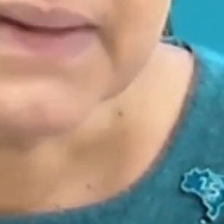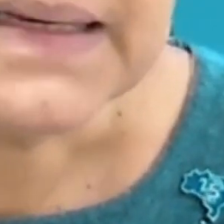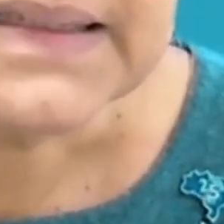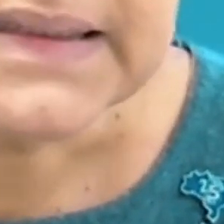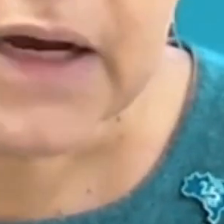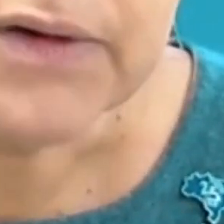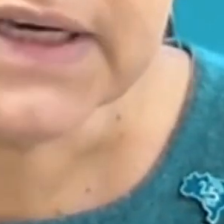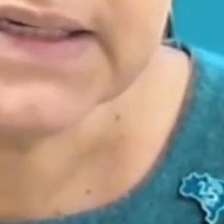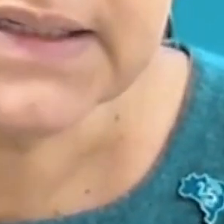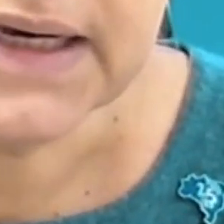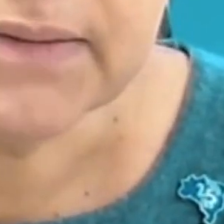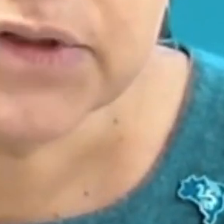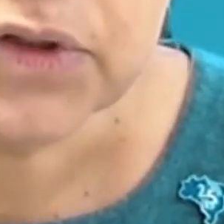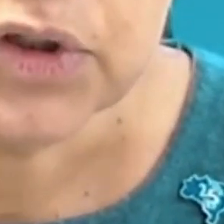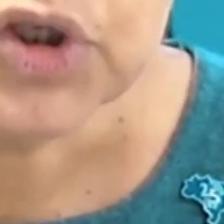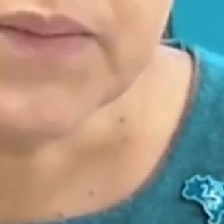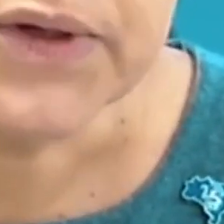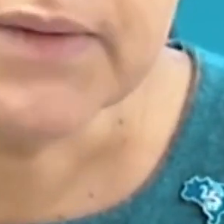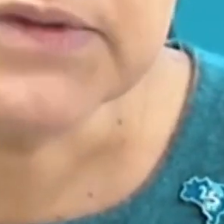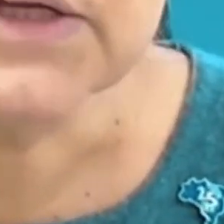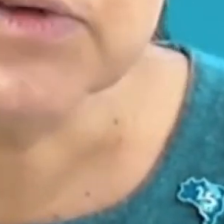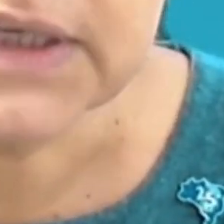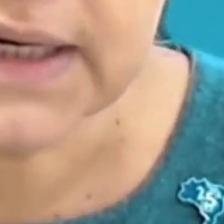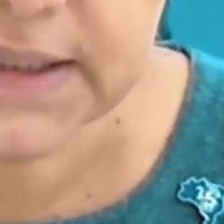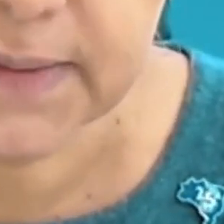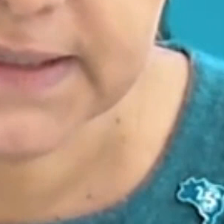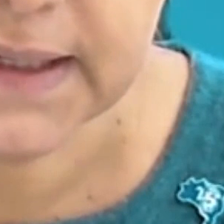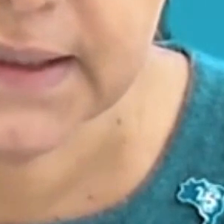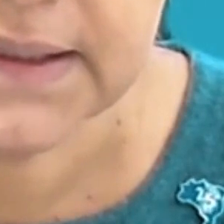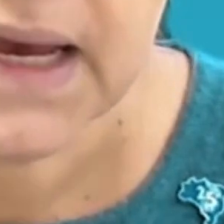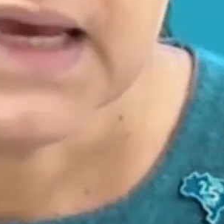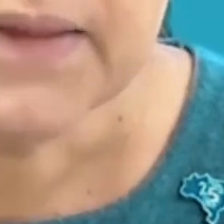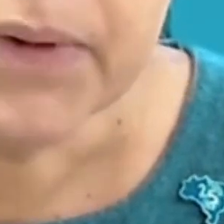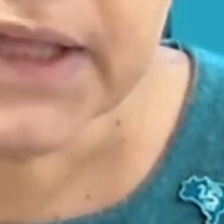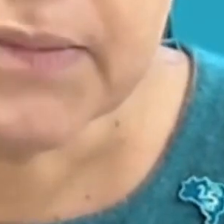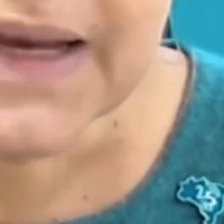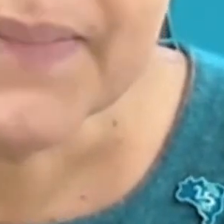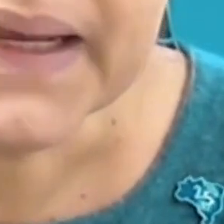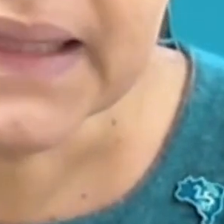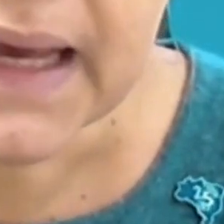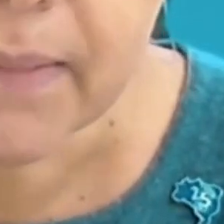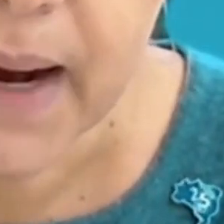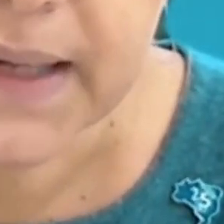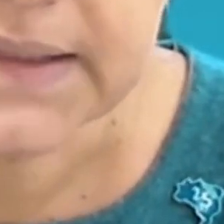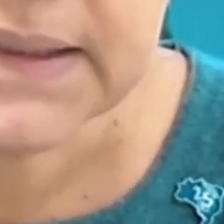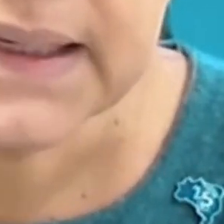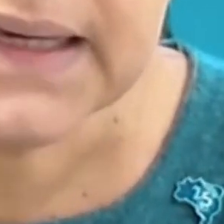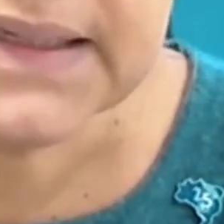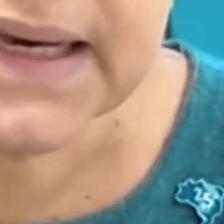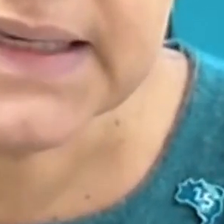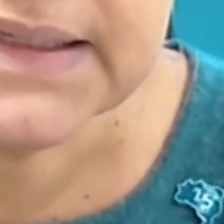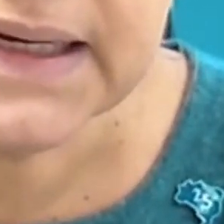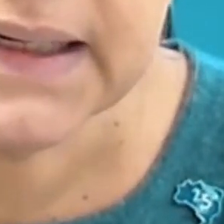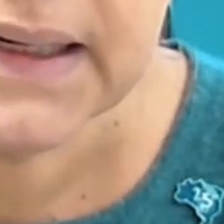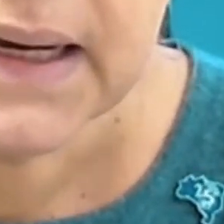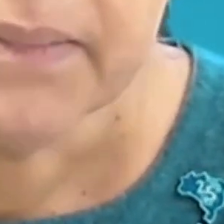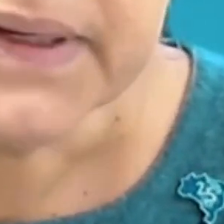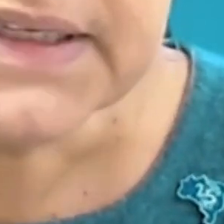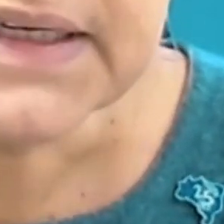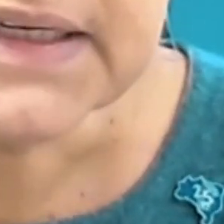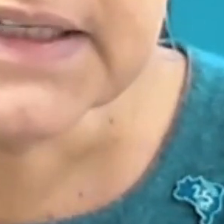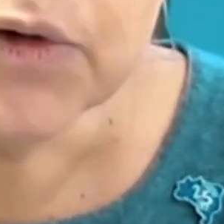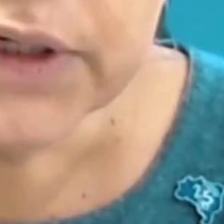mazelas, mas não esquecermos de que podemos reduzir essas mazelas, que podemos aprender mais, que a